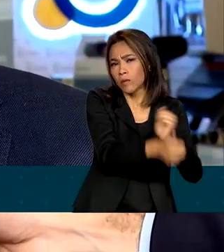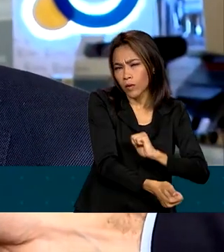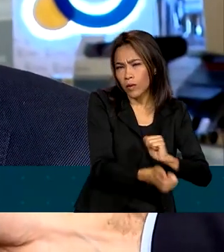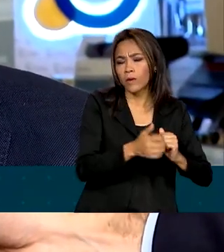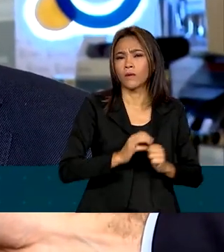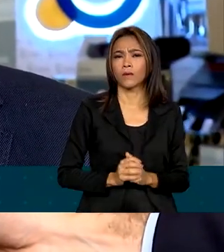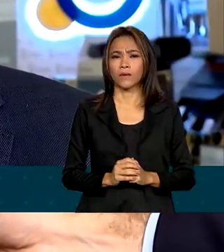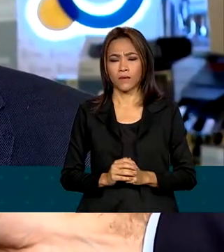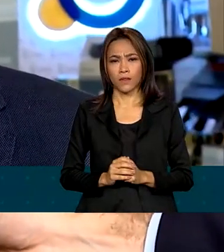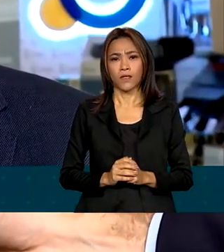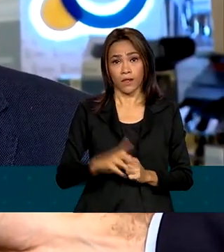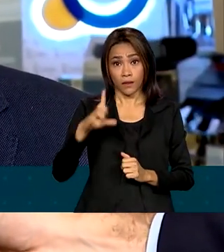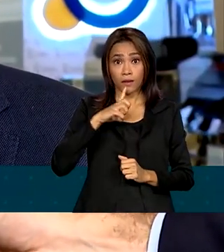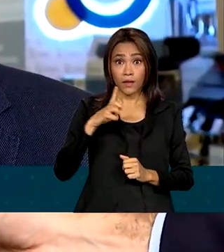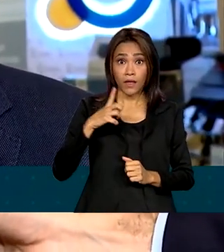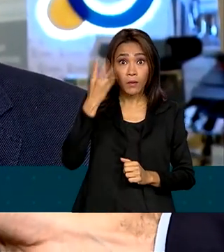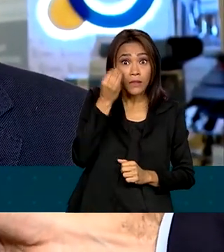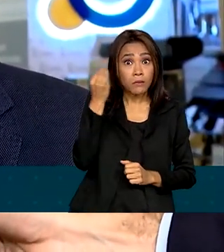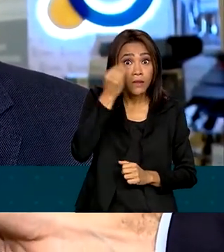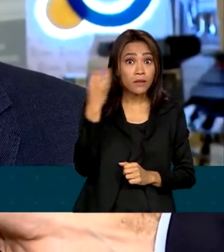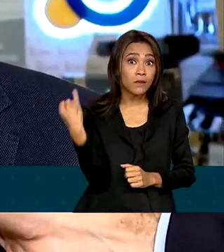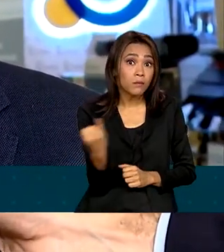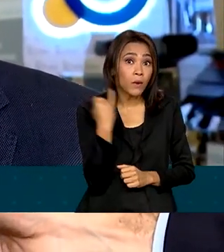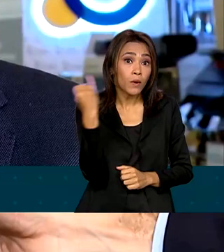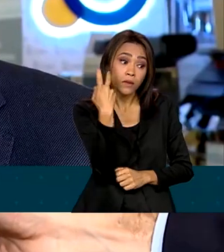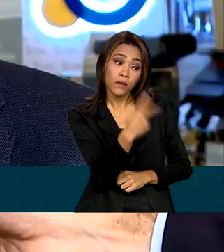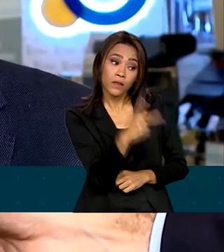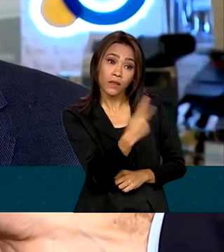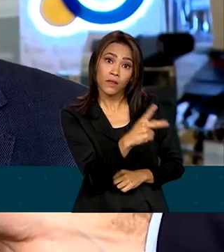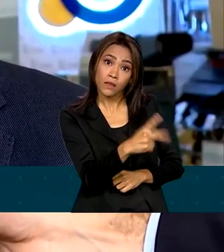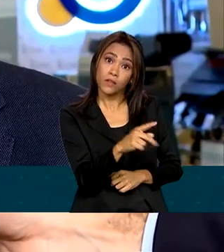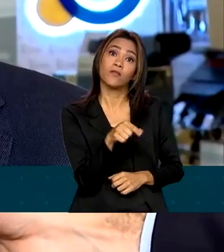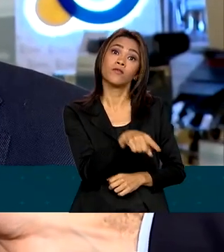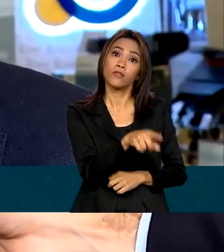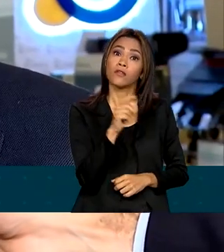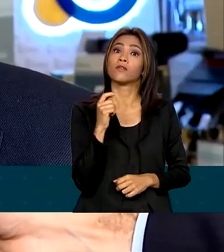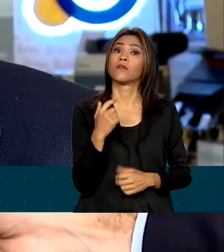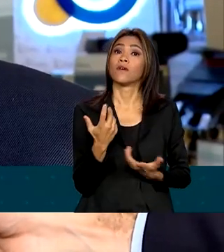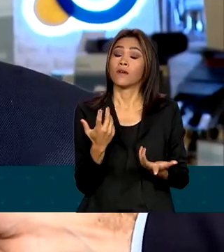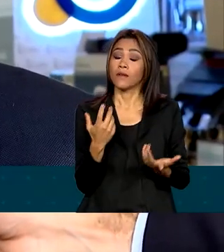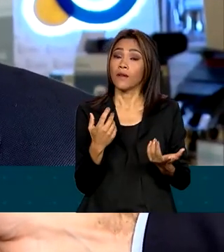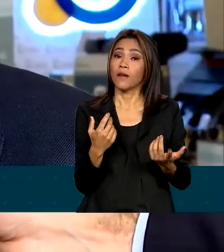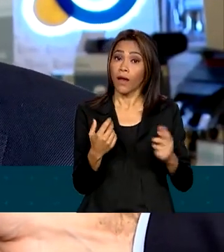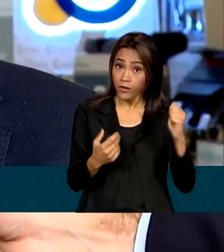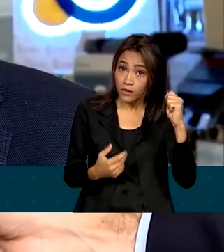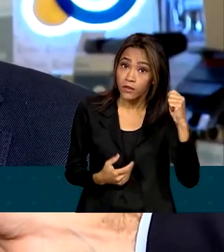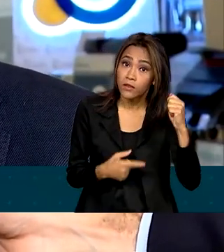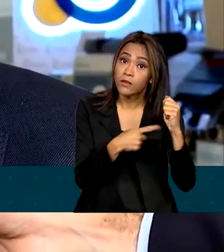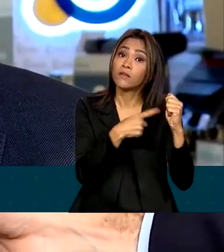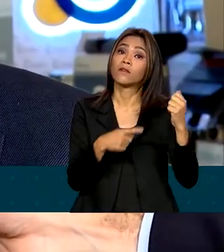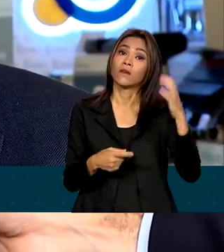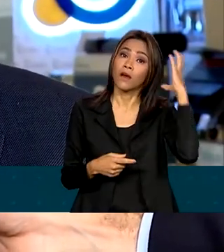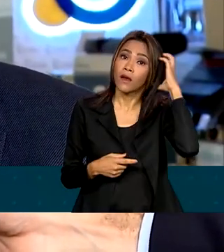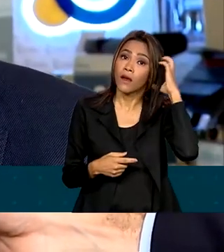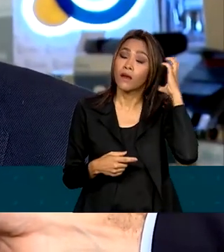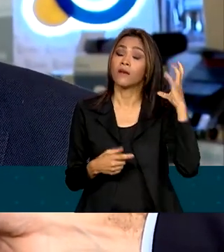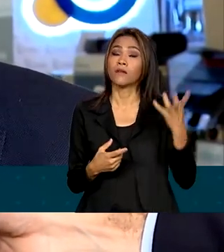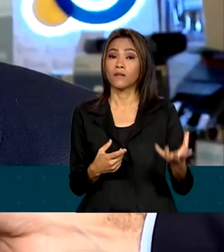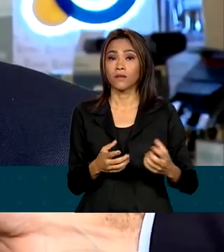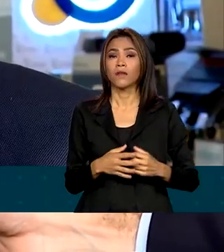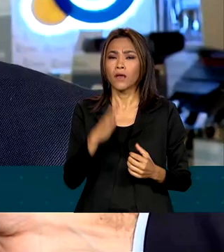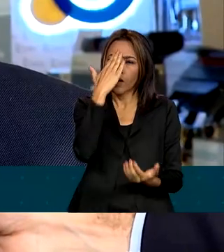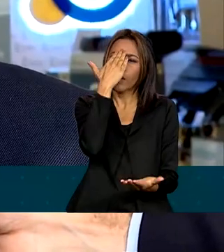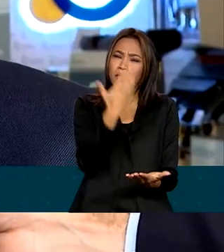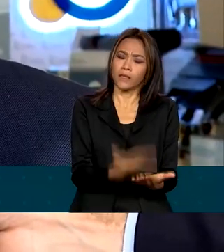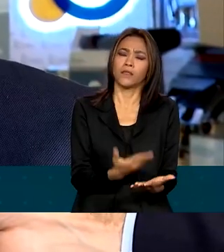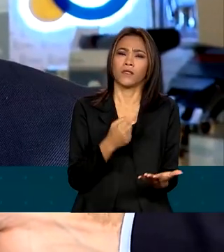esporte. Eles têm uma experiência muito importante da sua agência de notícias, da sua rede de rádios. Eu acho que a gente